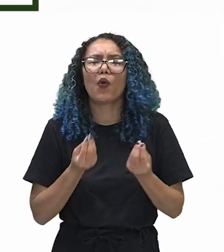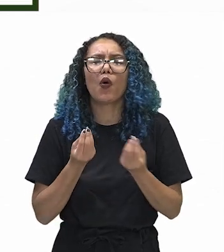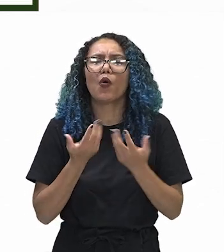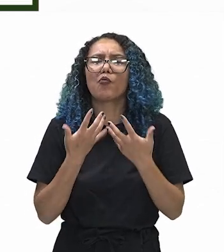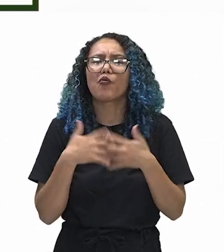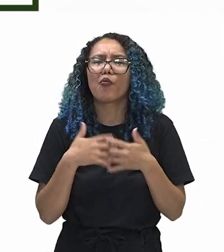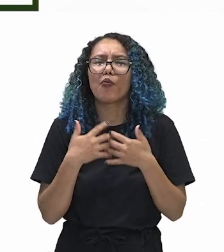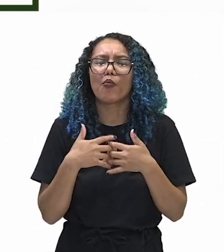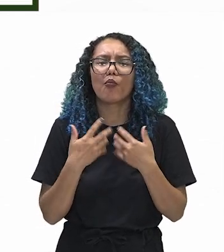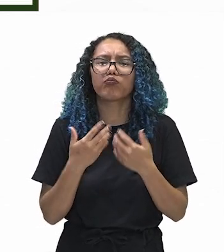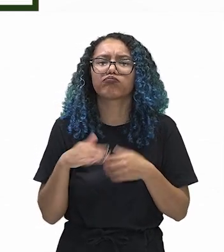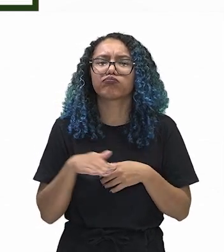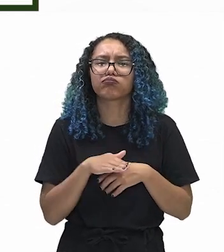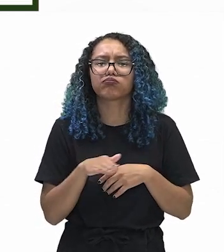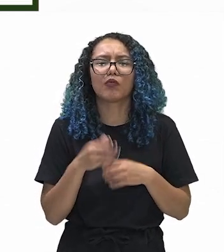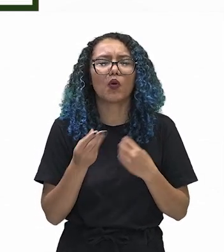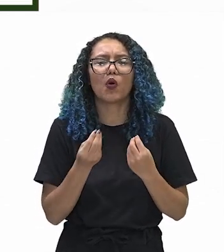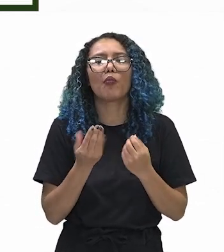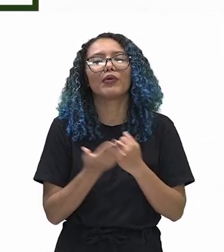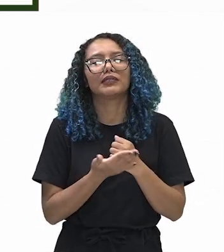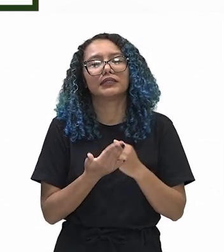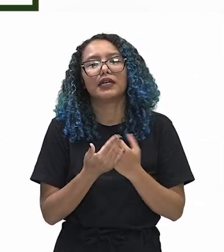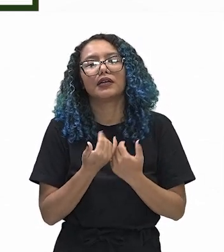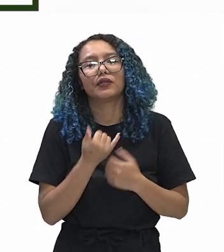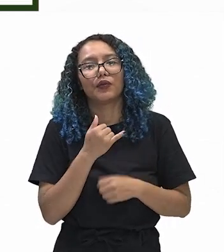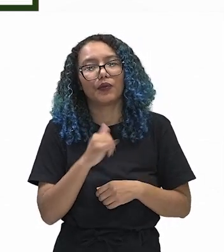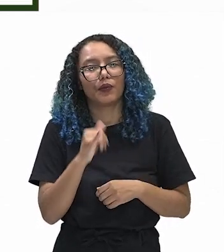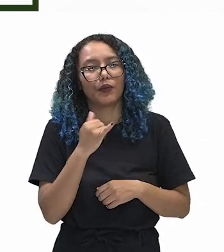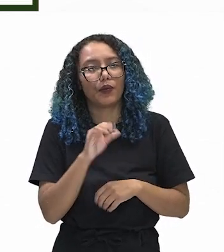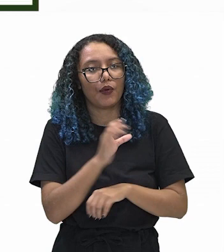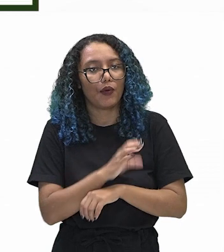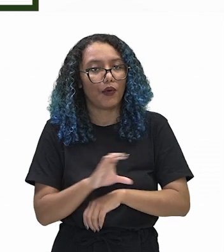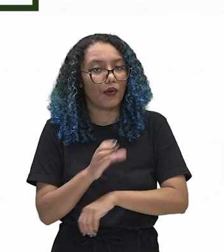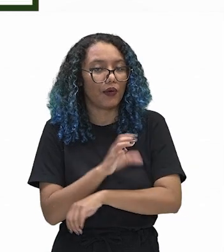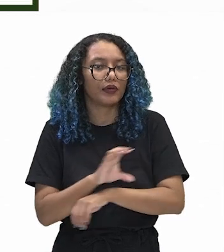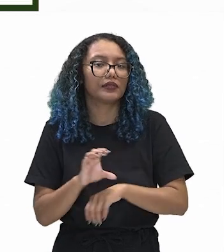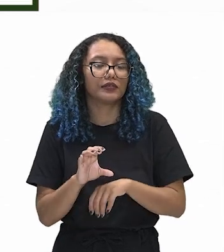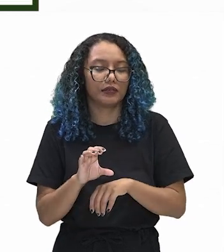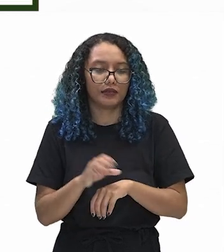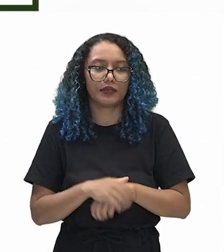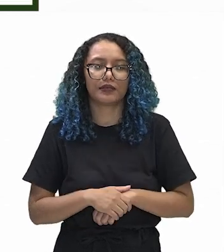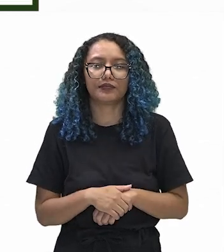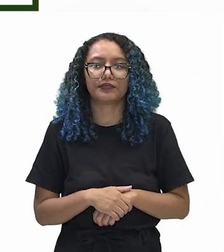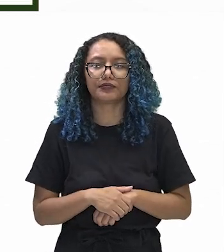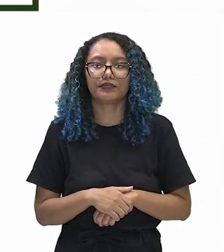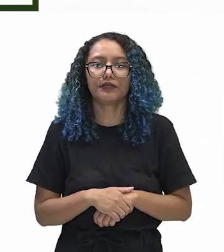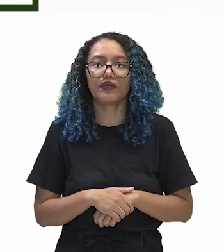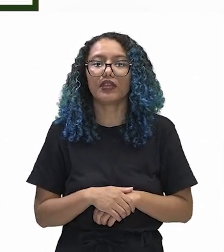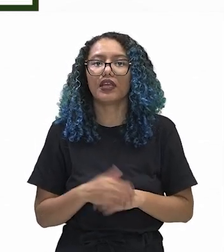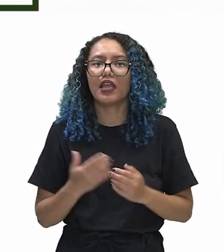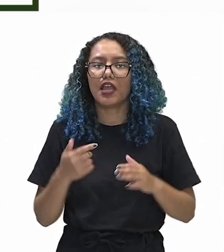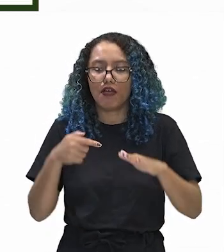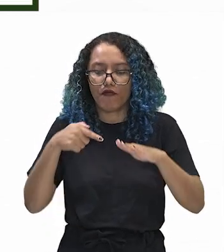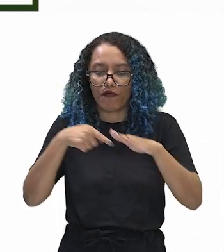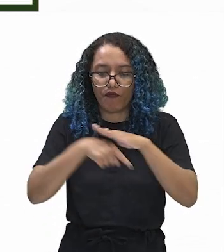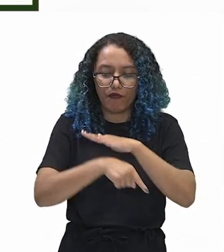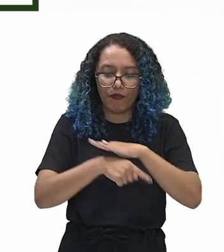baseados aí na eletricidade, na corrente elétrica, tá? E não a queima de combustível